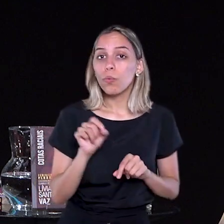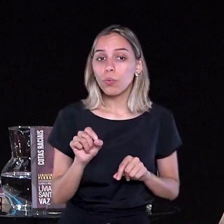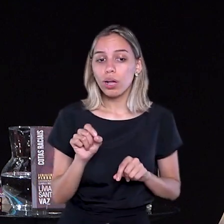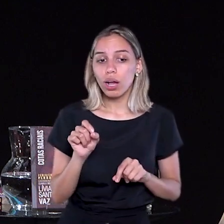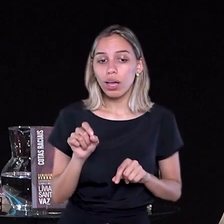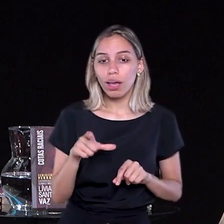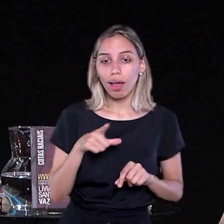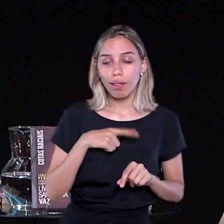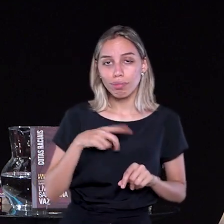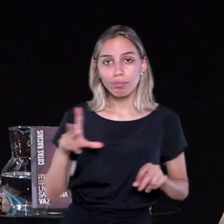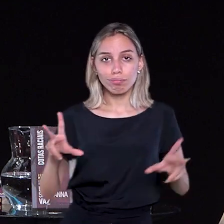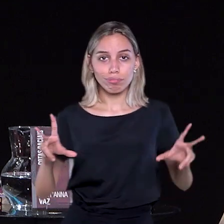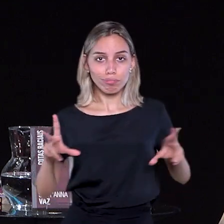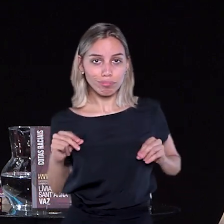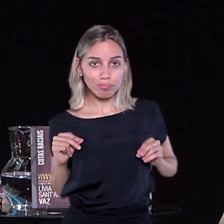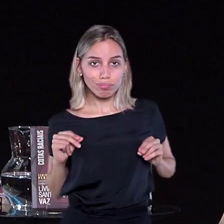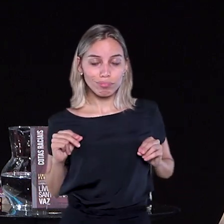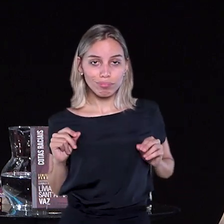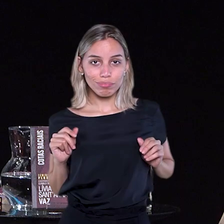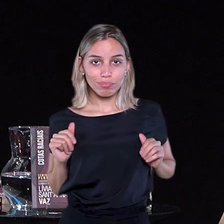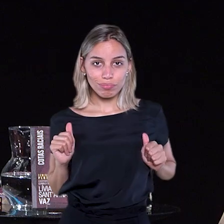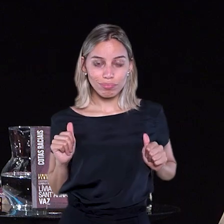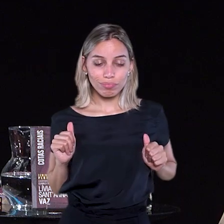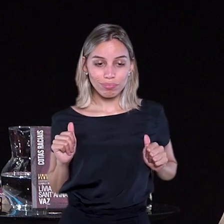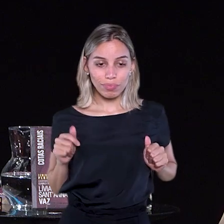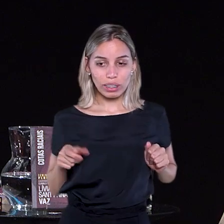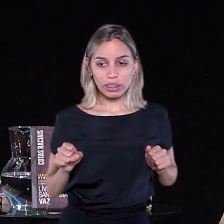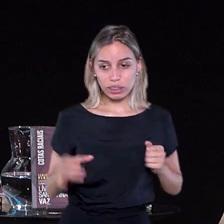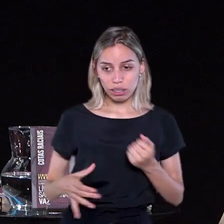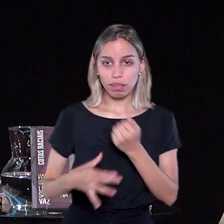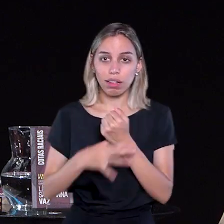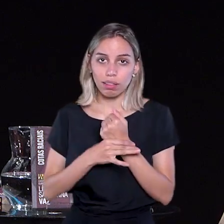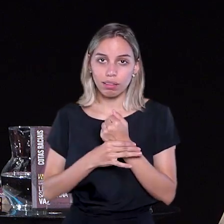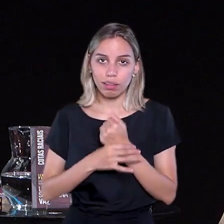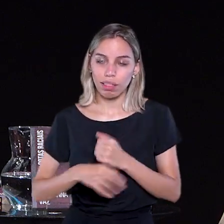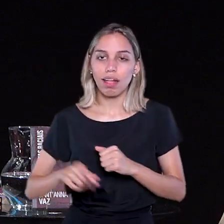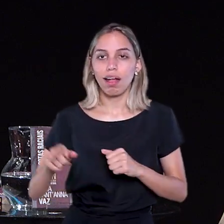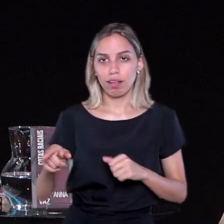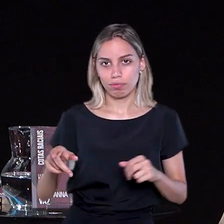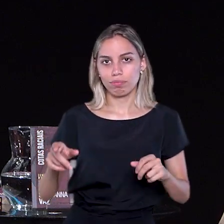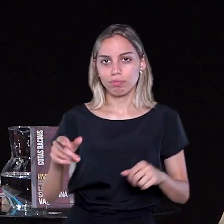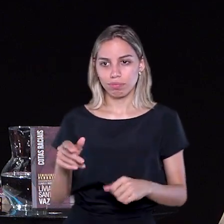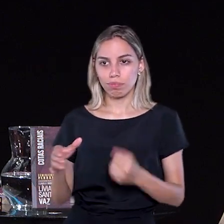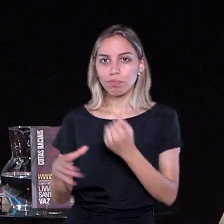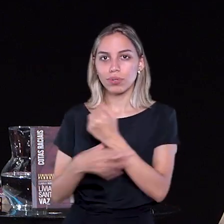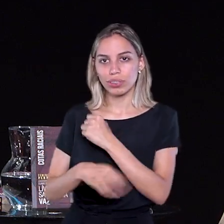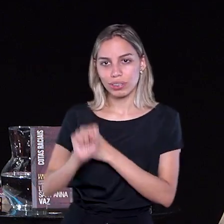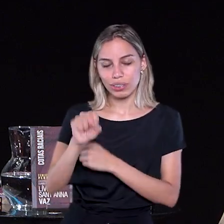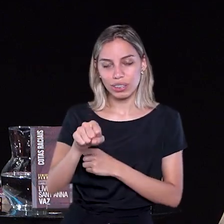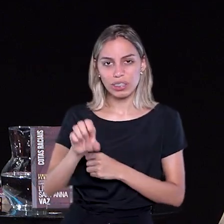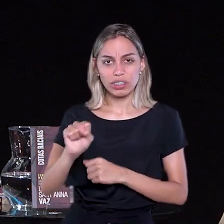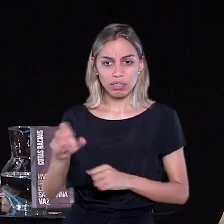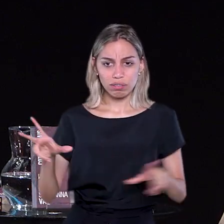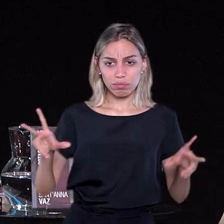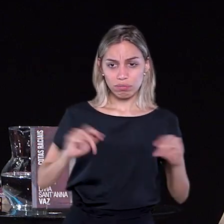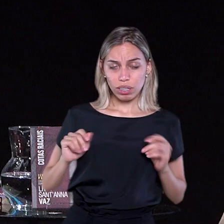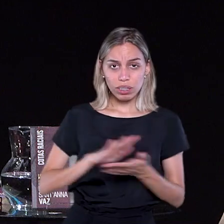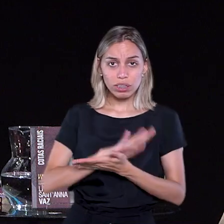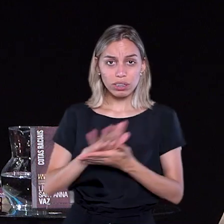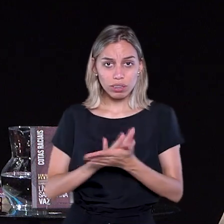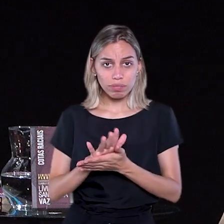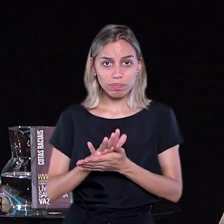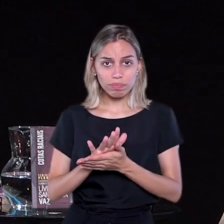essa apropriação das políticas públicas, né, de determinadas políticas públicas pela direita, pela extrema-direita, como você